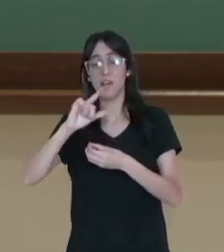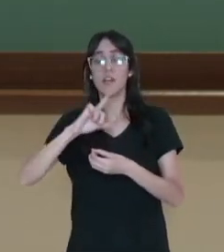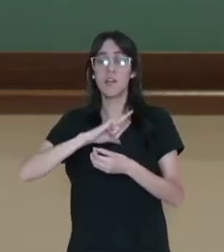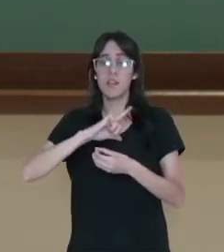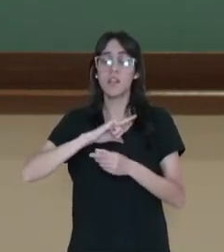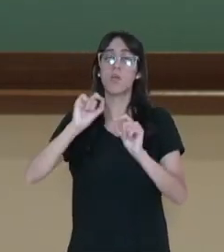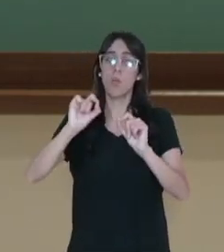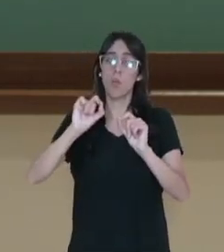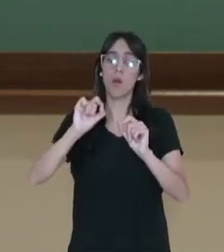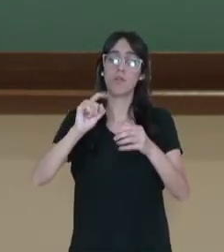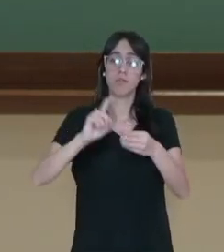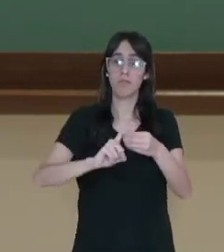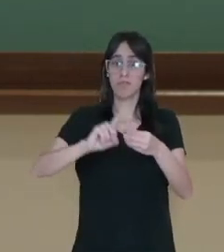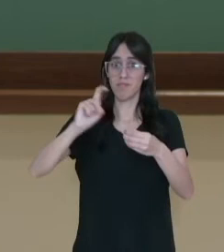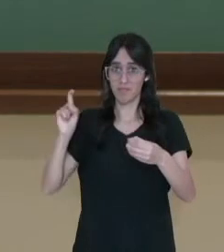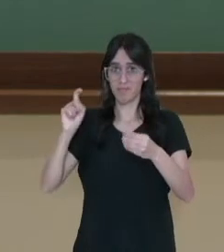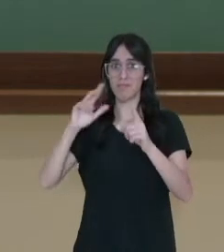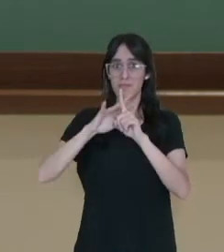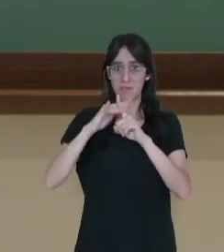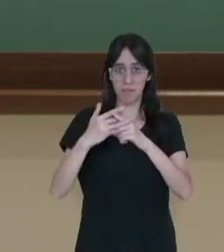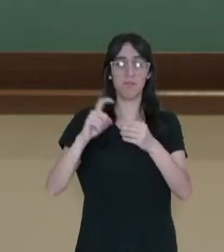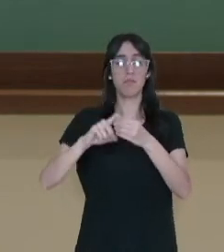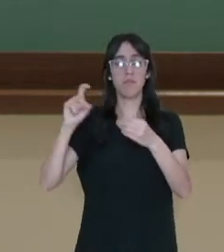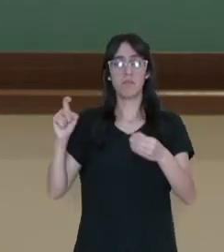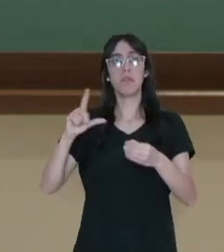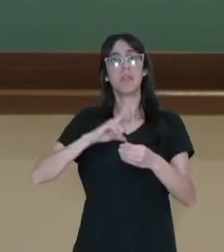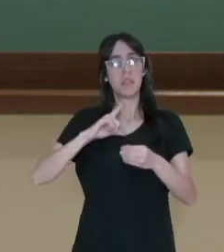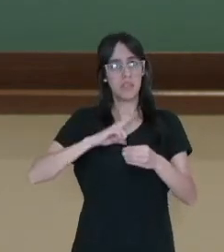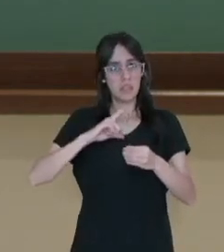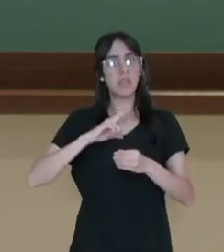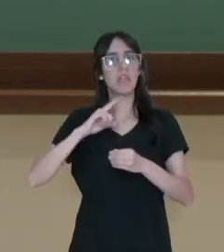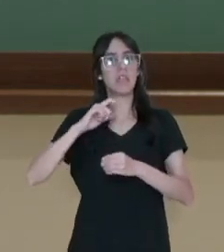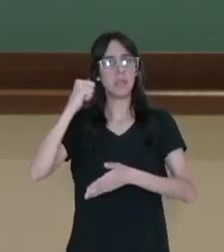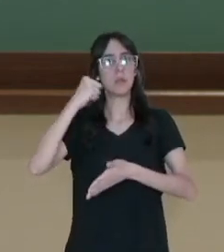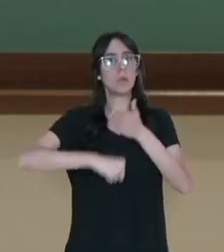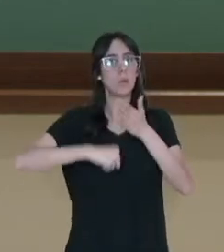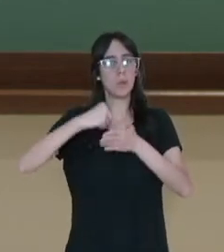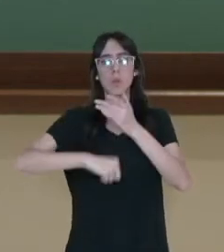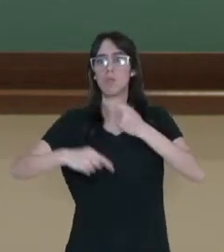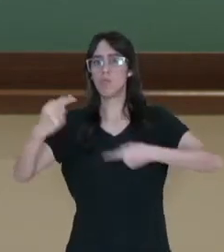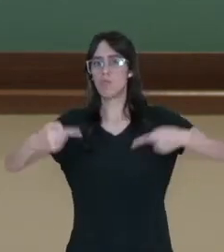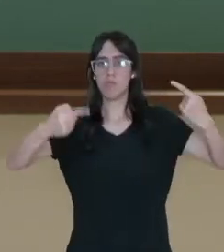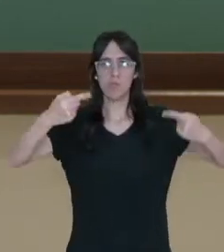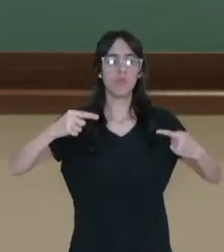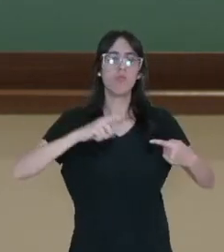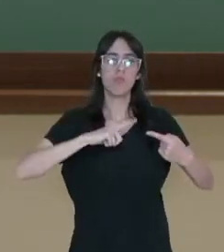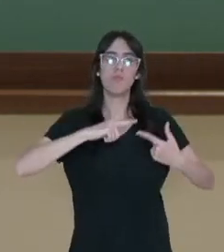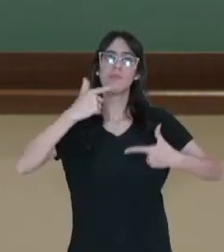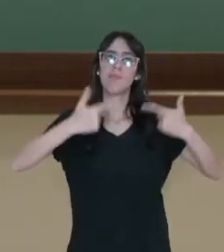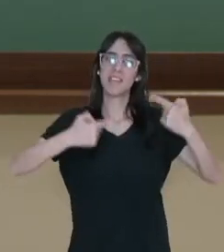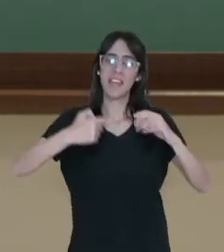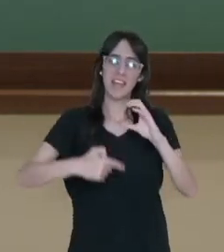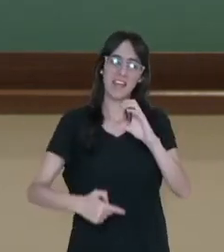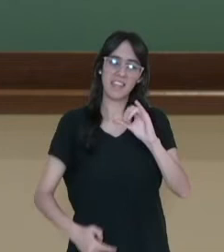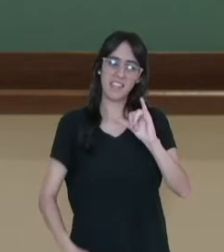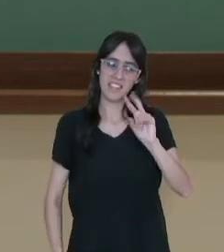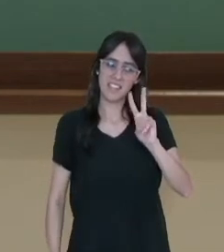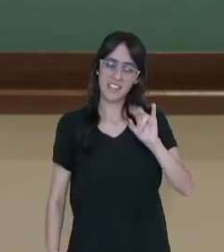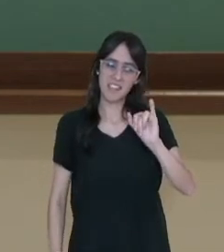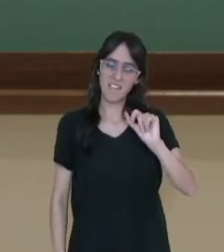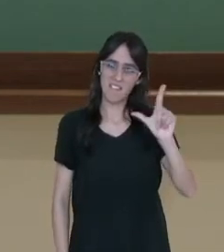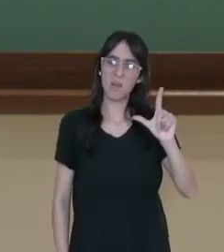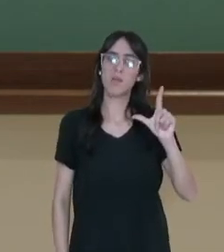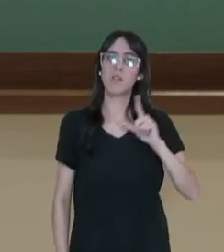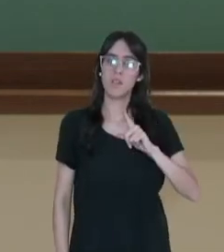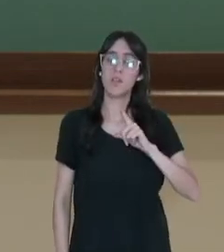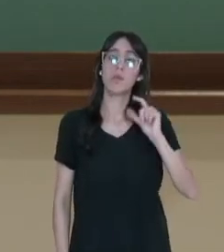da Iugoslávia do bloco socialista, havia uma luta interna dentro da Iugoslávia, com guerra civil mesmo, para que cada